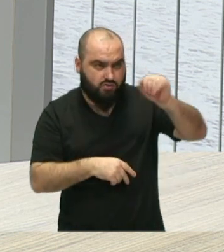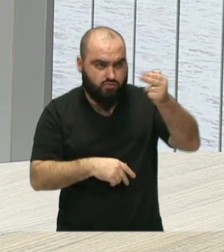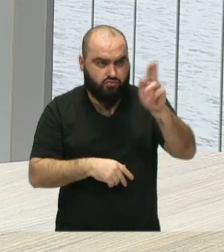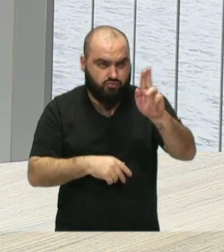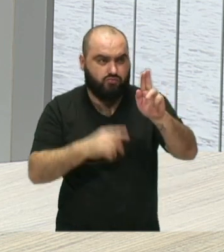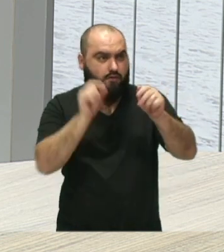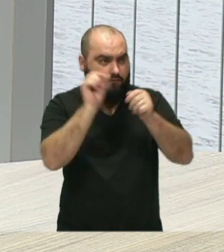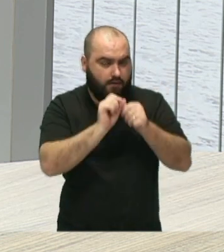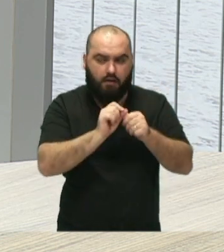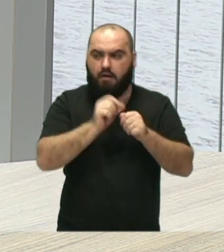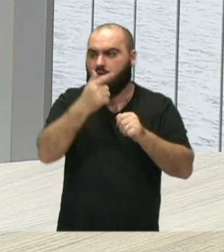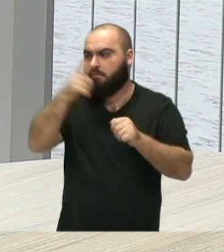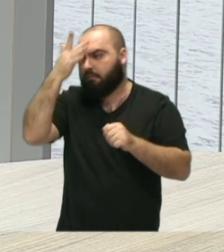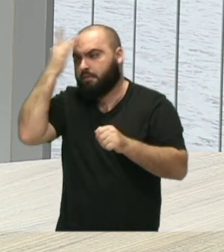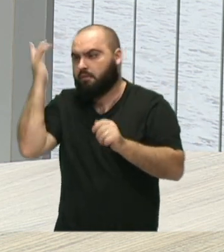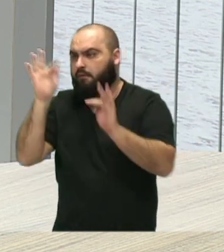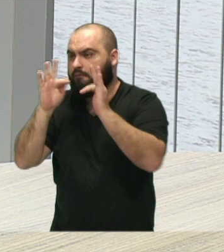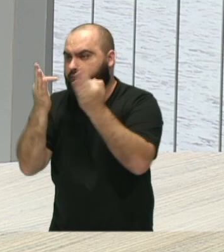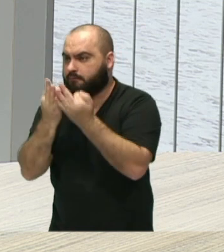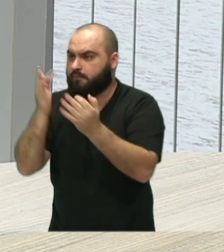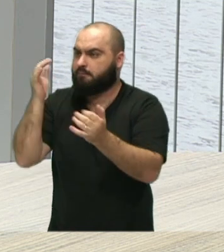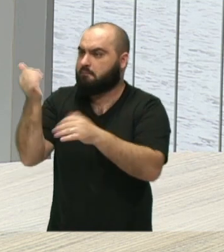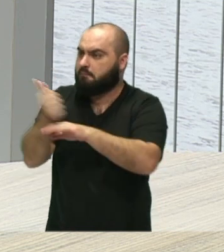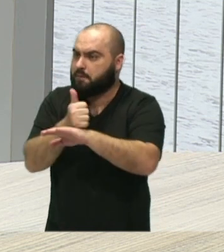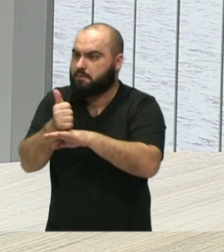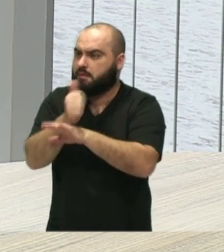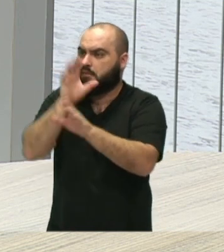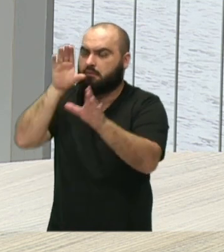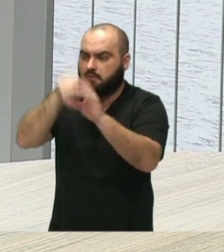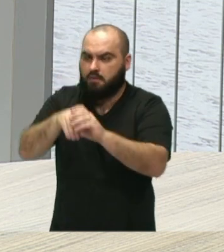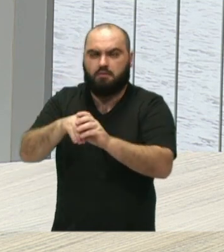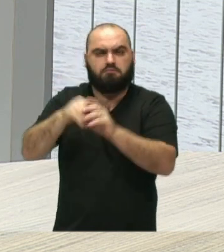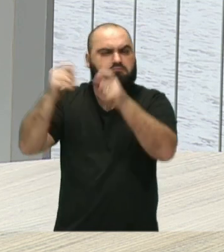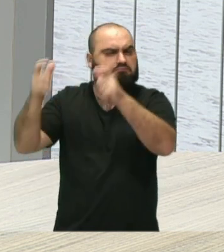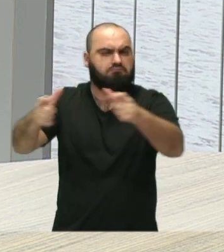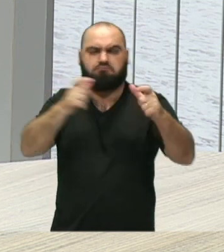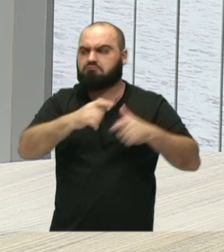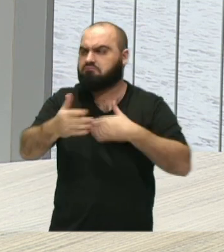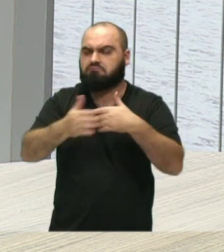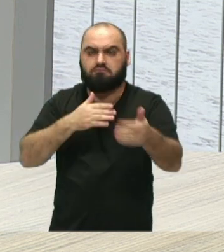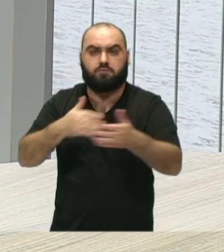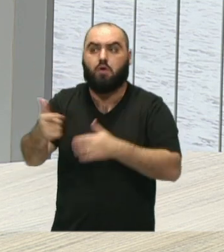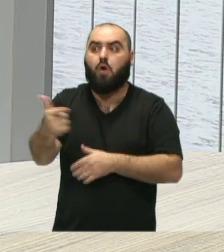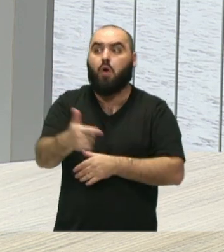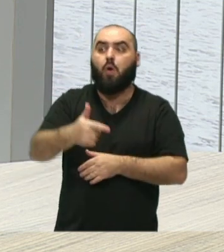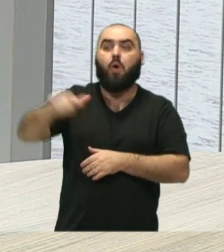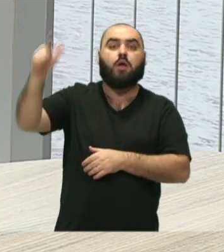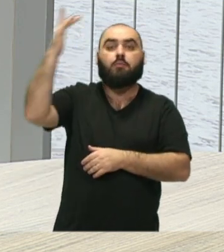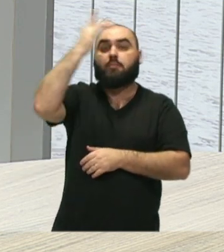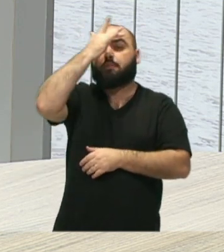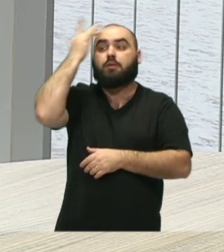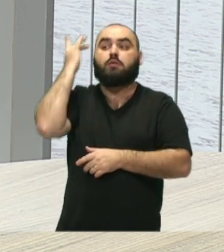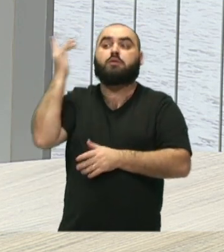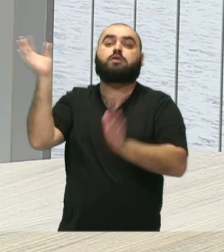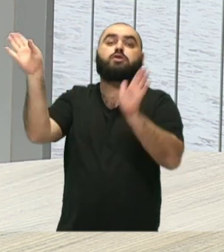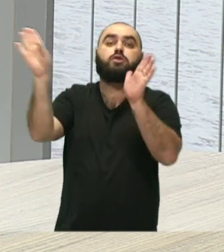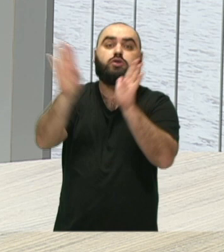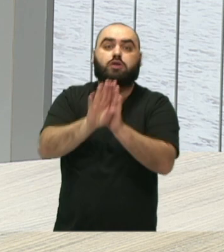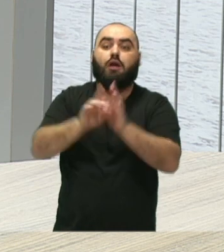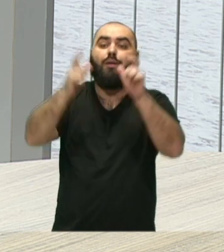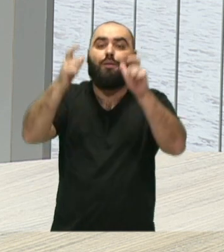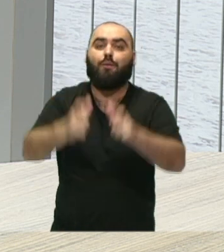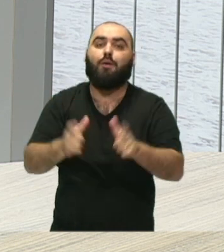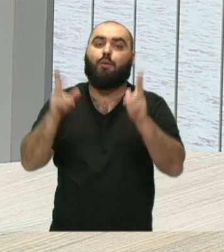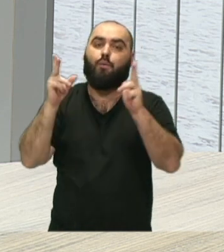seu âmbito familiar, profissional, no lugar onde esteja, para que outras pessoas também cheguem naquele lugar. É o que a gente chama no